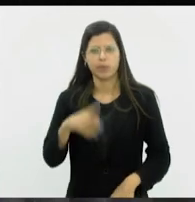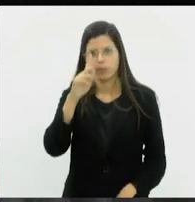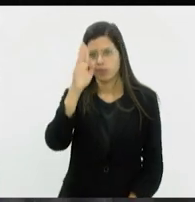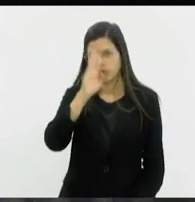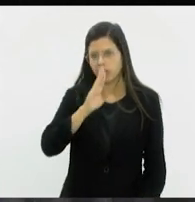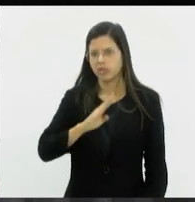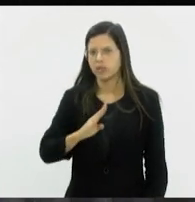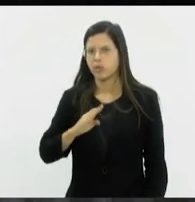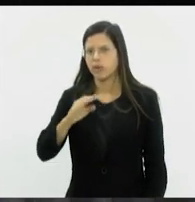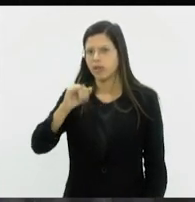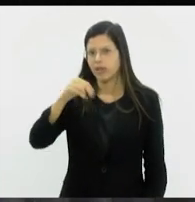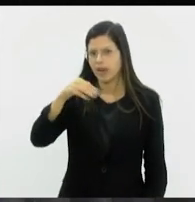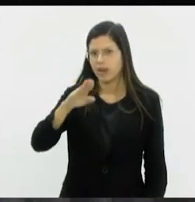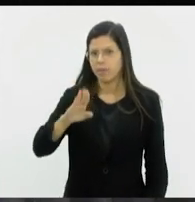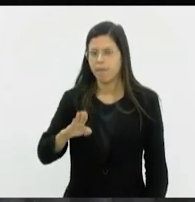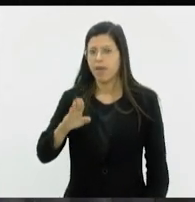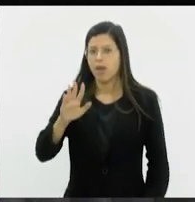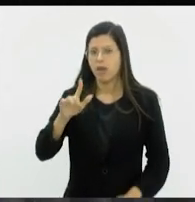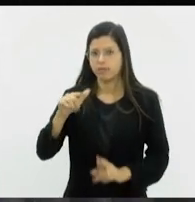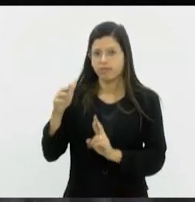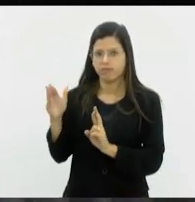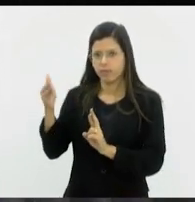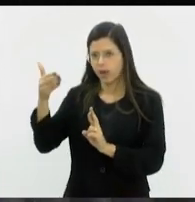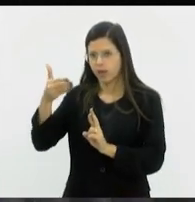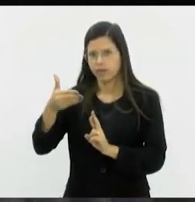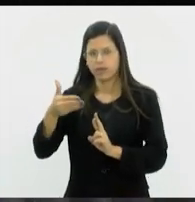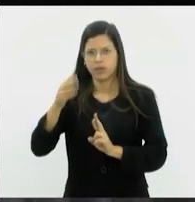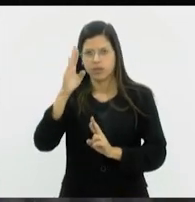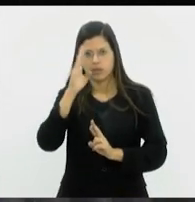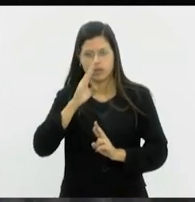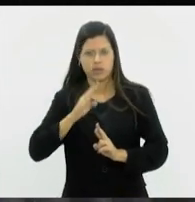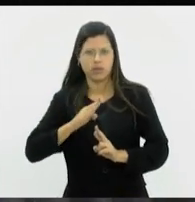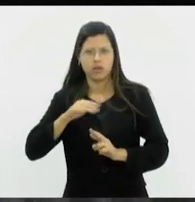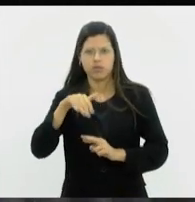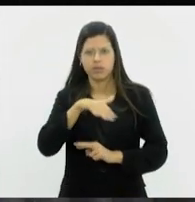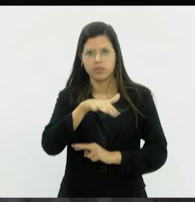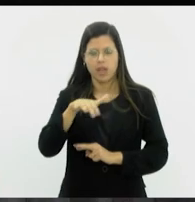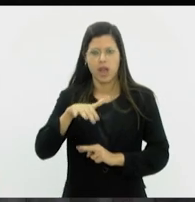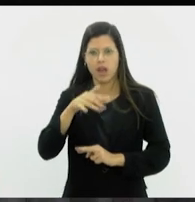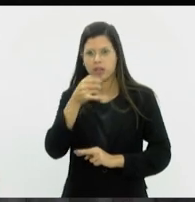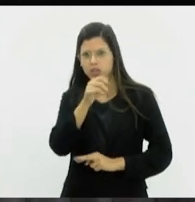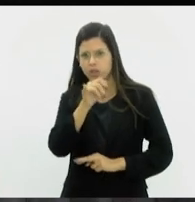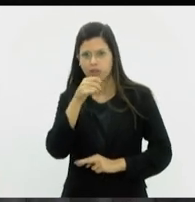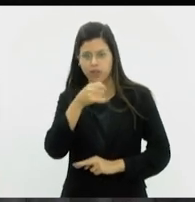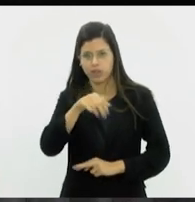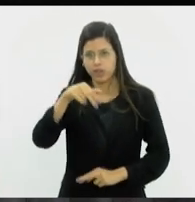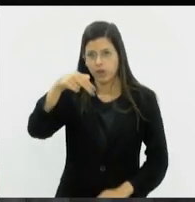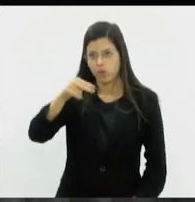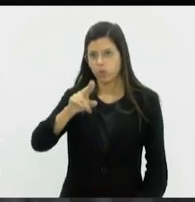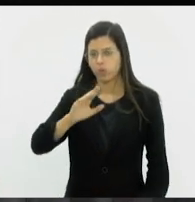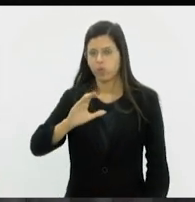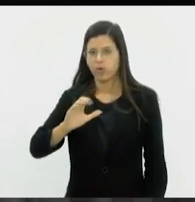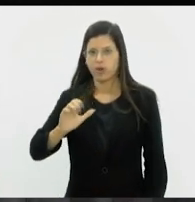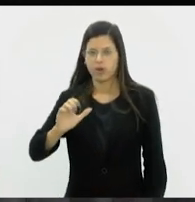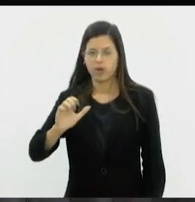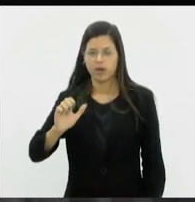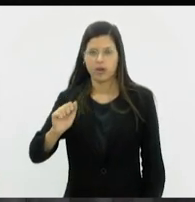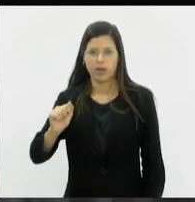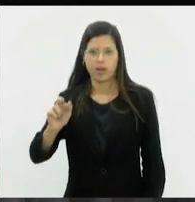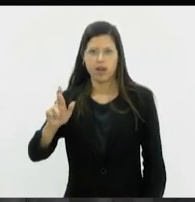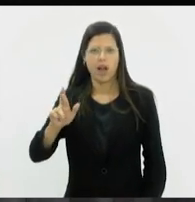INB é uma referência nacional no setor de energia nuclear, especialmente no que tange aos benefícios de